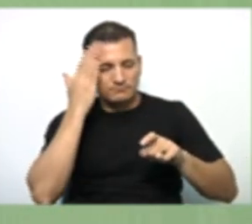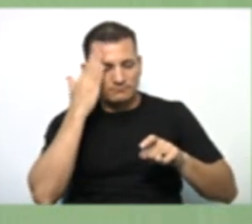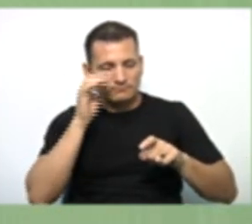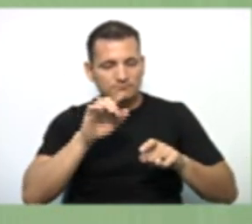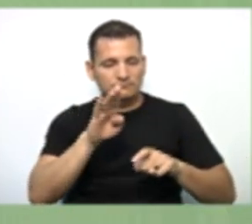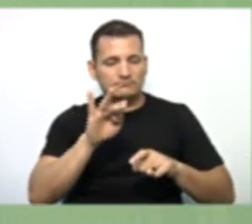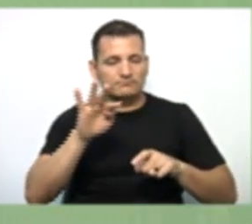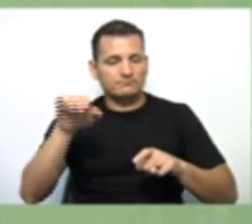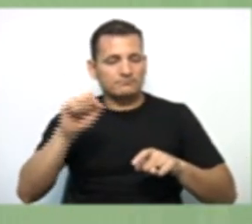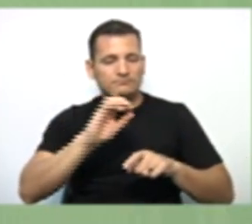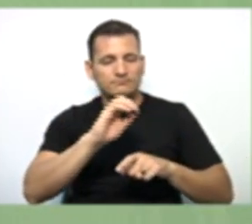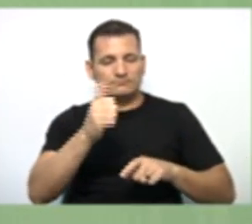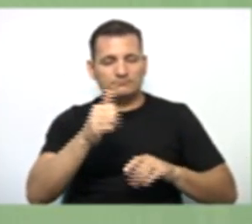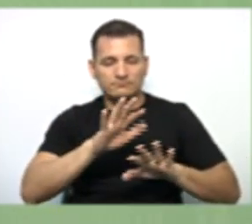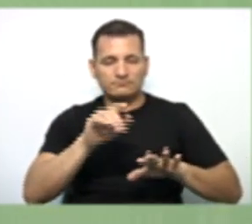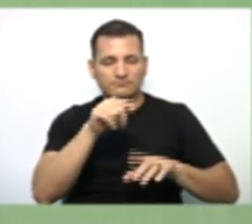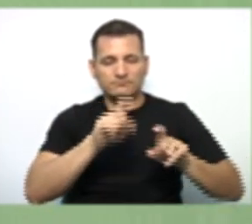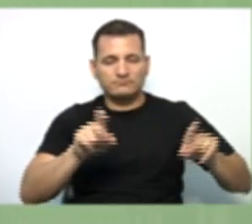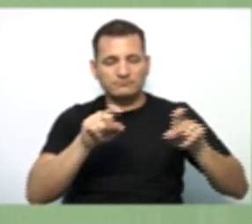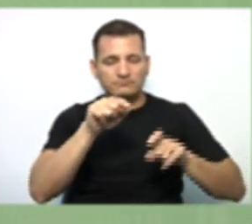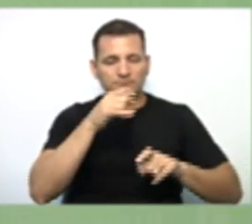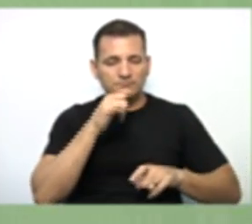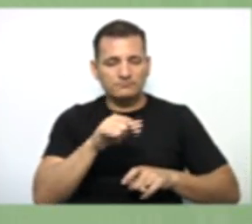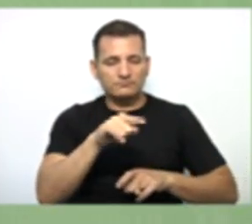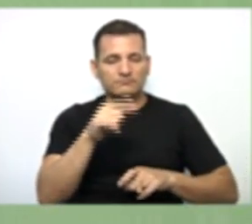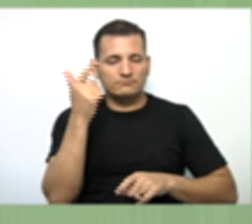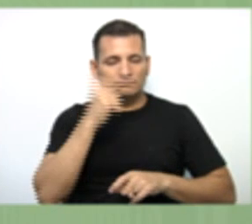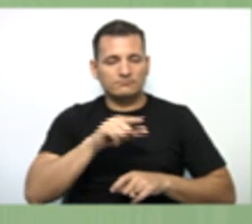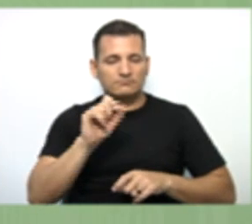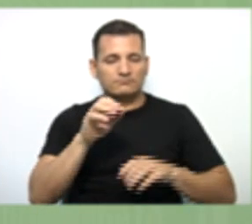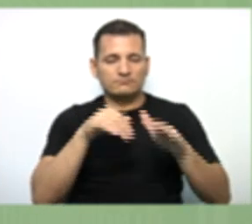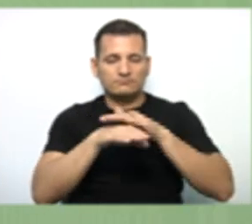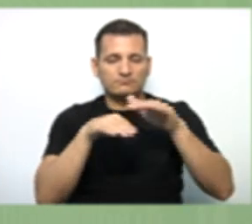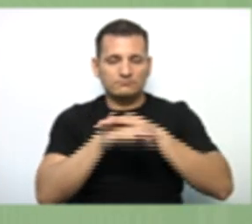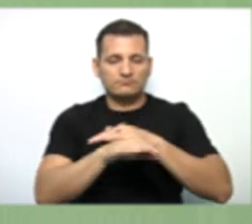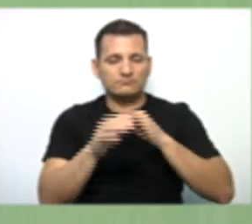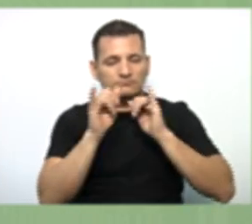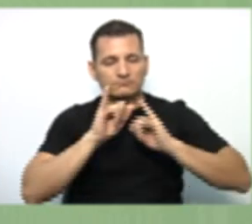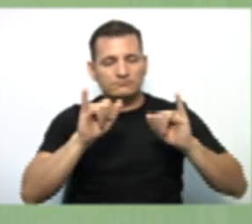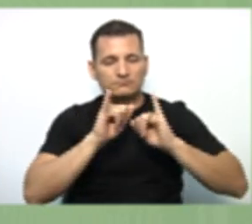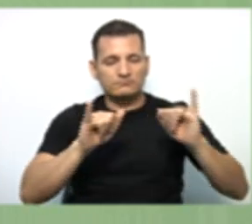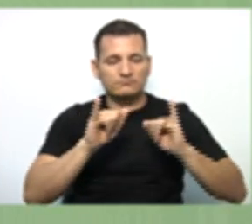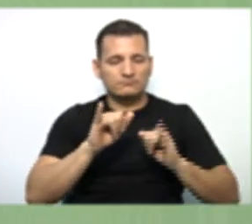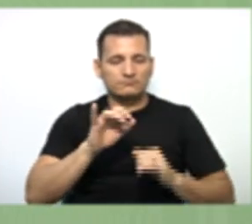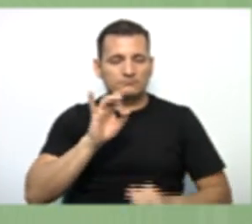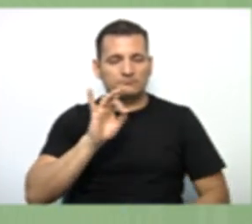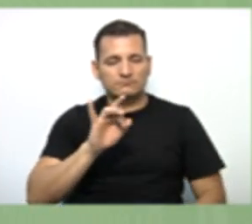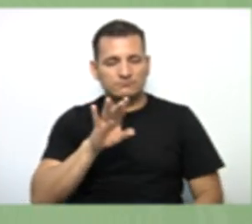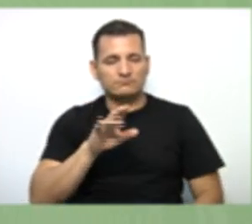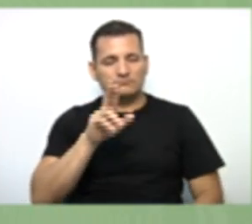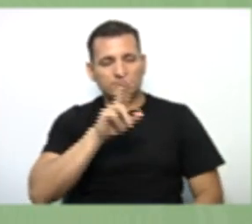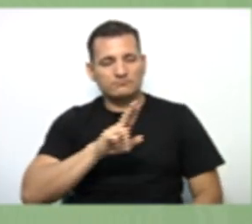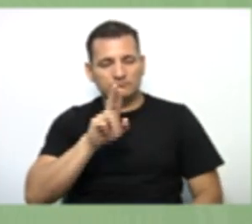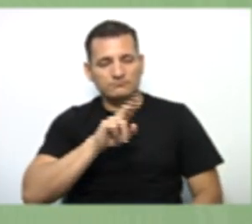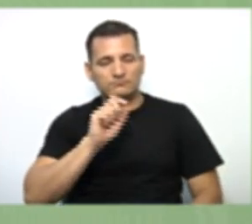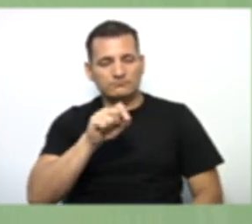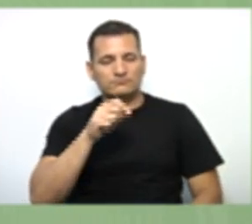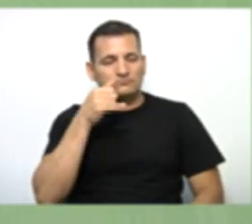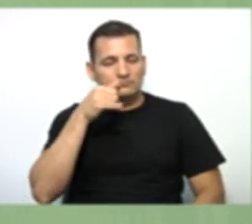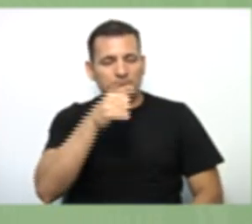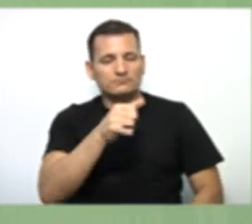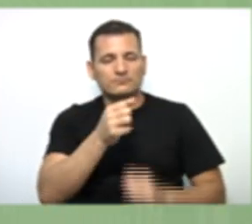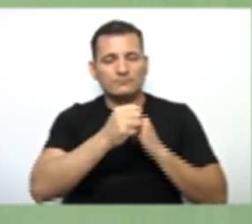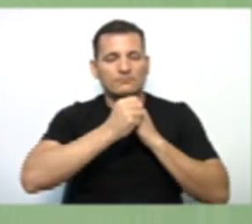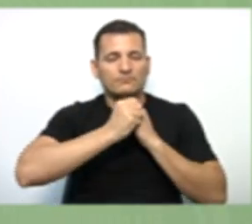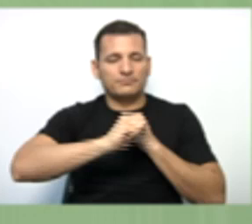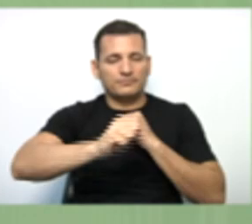Então, o computador é um equipamento eletrônico e só consegue manipular ou armazenar internamente as informações que, através de impulsos elétricos,